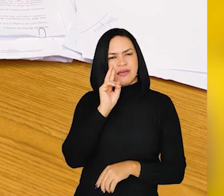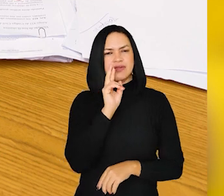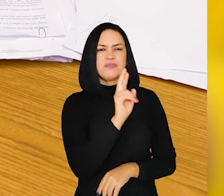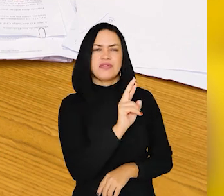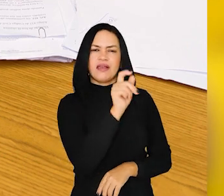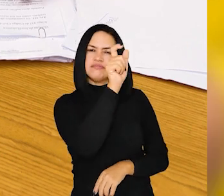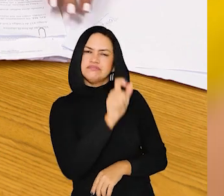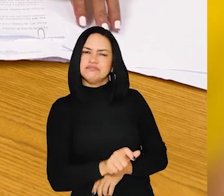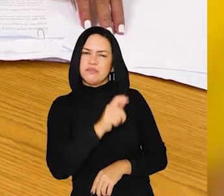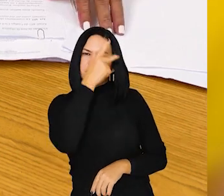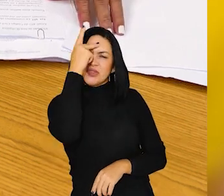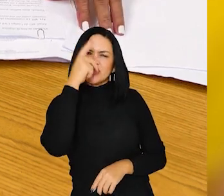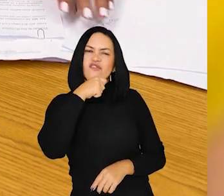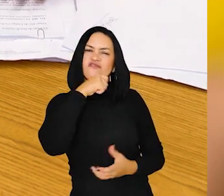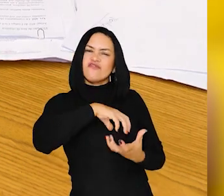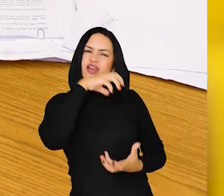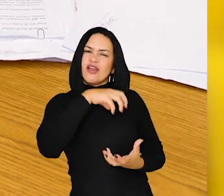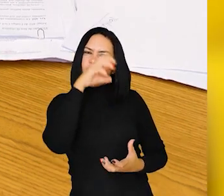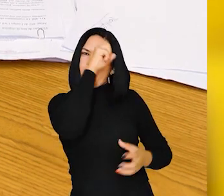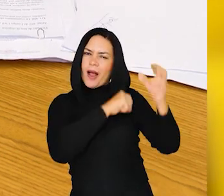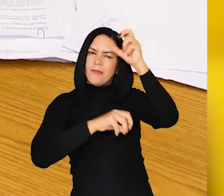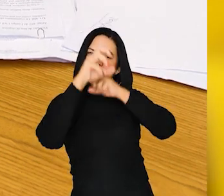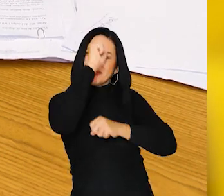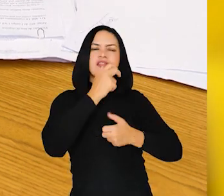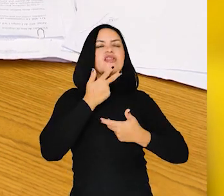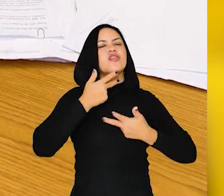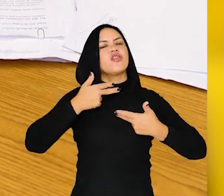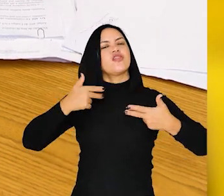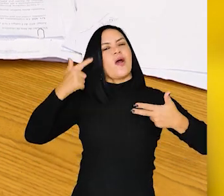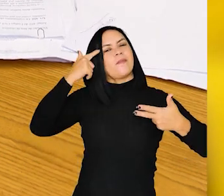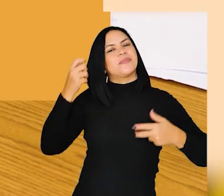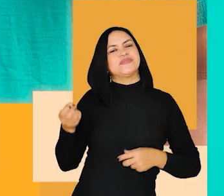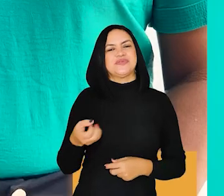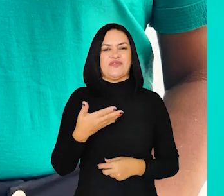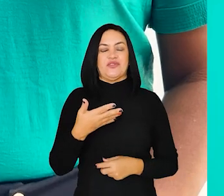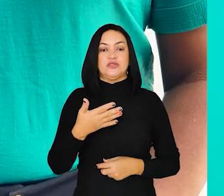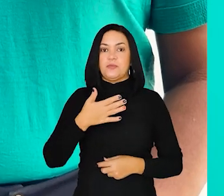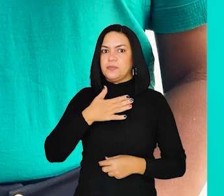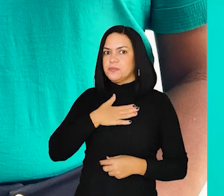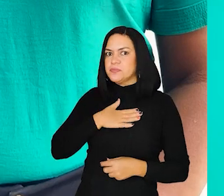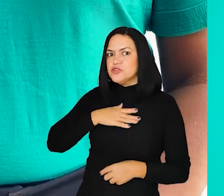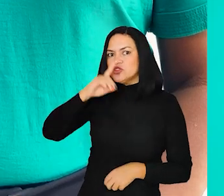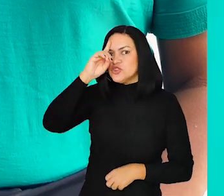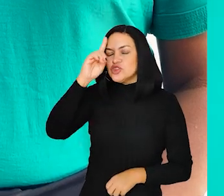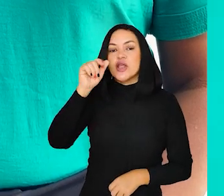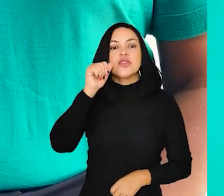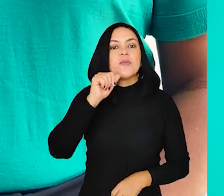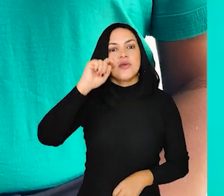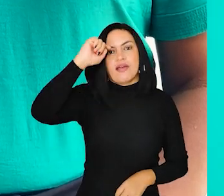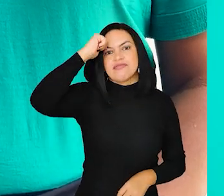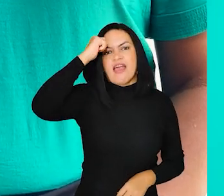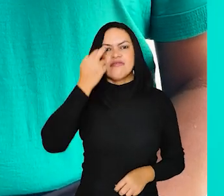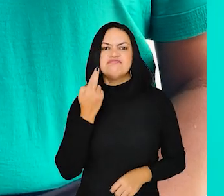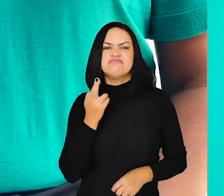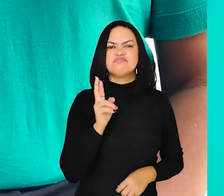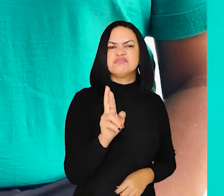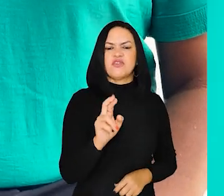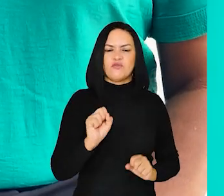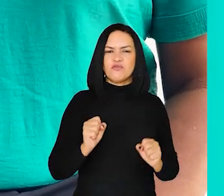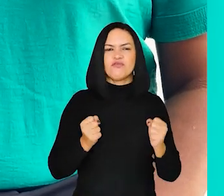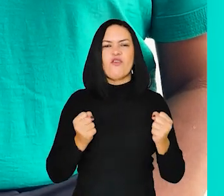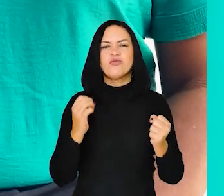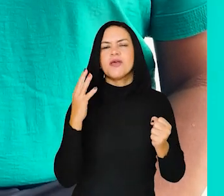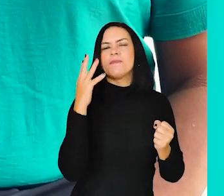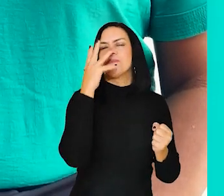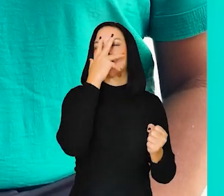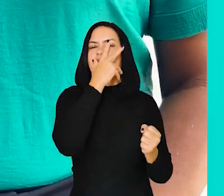os mais velhos, aprender com os mais velhos, inovar com seus pensamentos novos. Para mim, o Dia da Mulher Negra representa